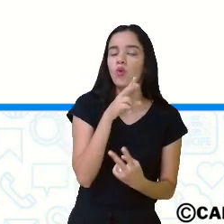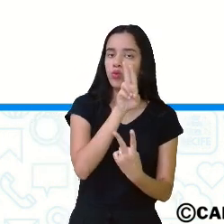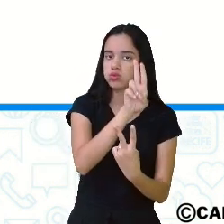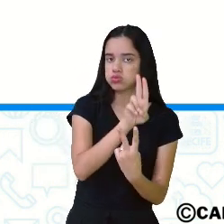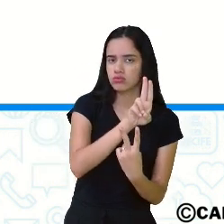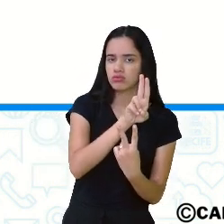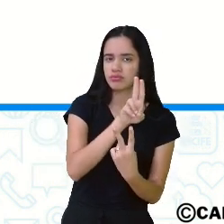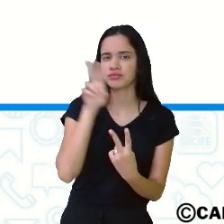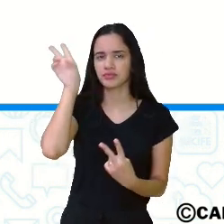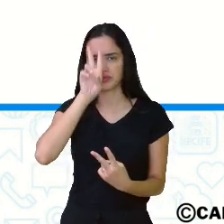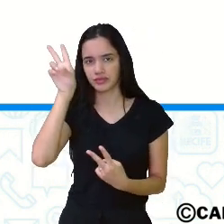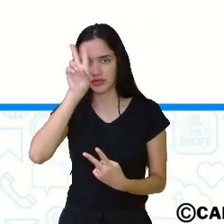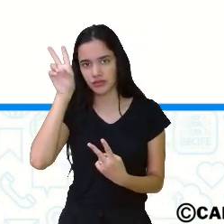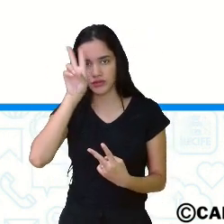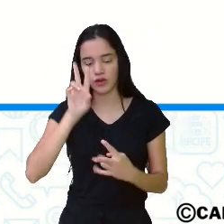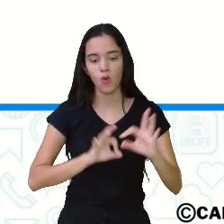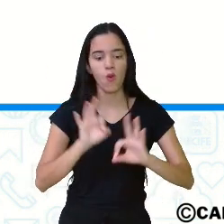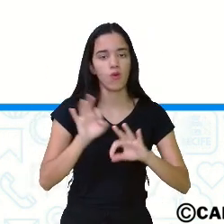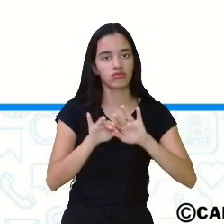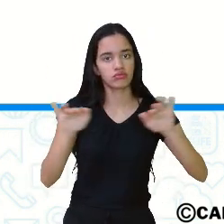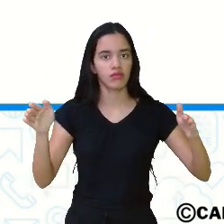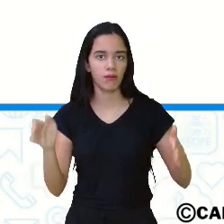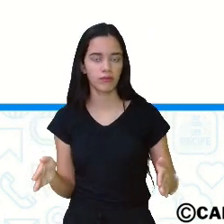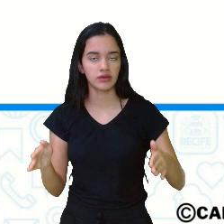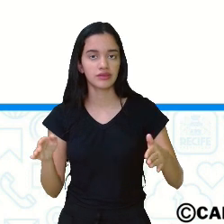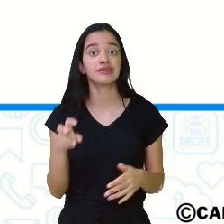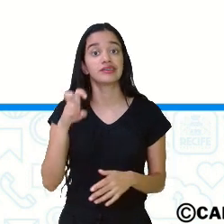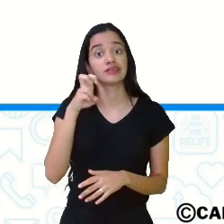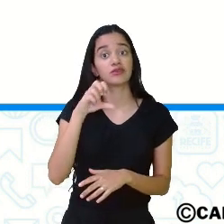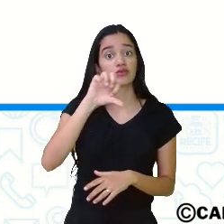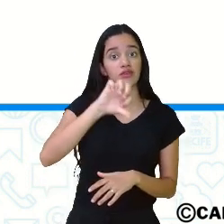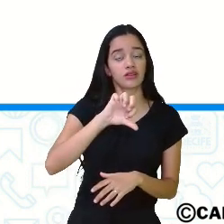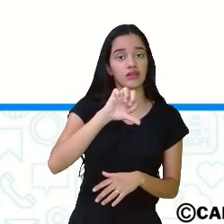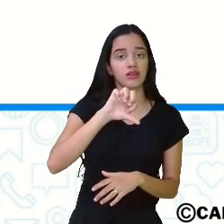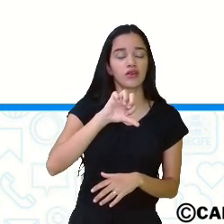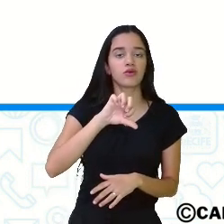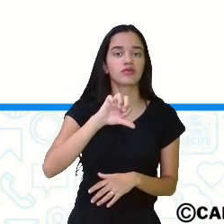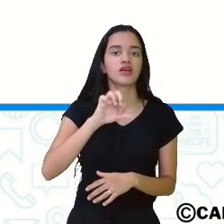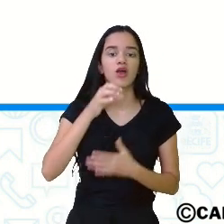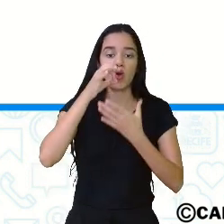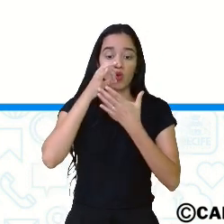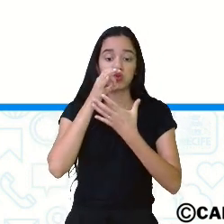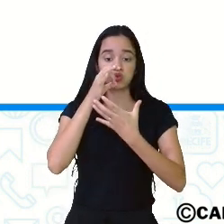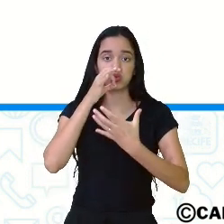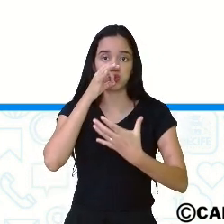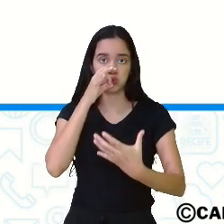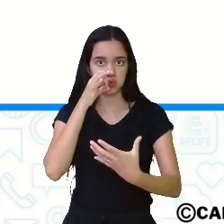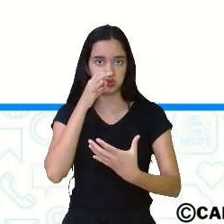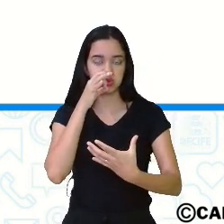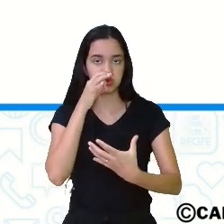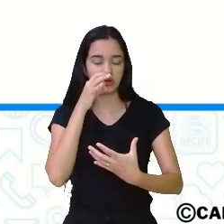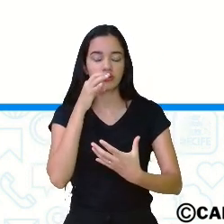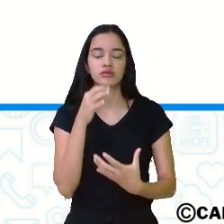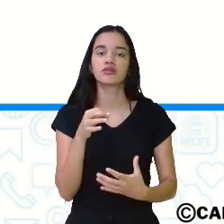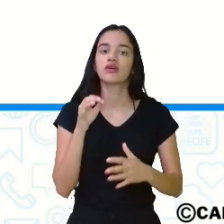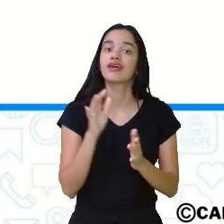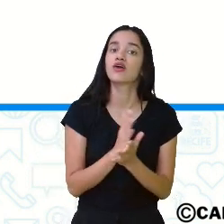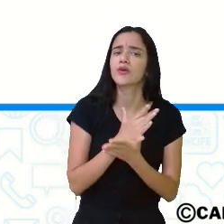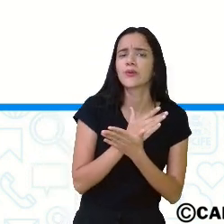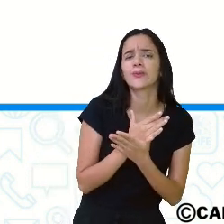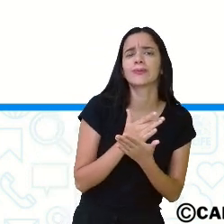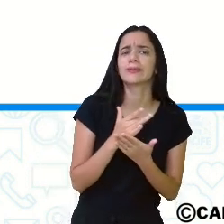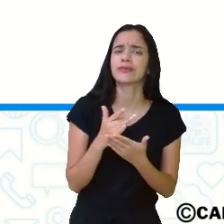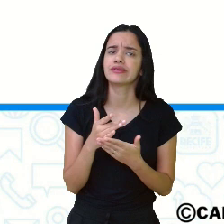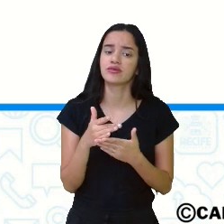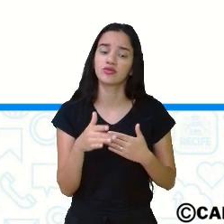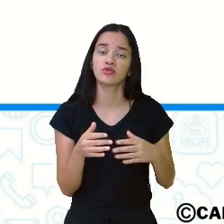na mesa e das unidades? 59, e isso era o quantitativo de bolinhas, bolas de festa, inicialmente